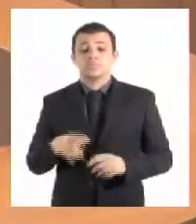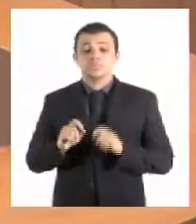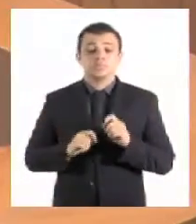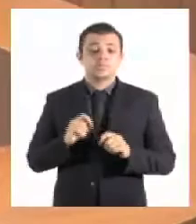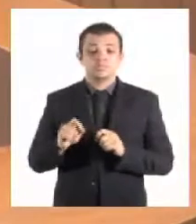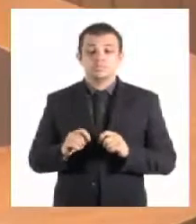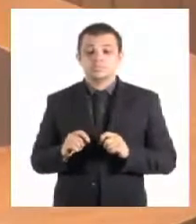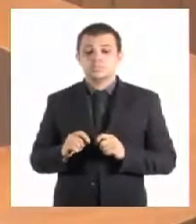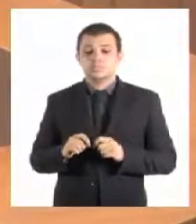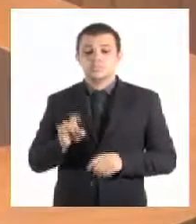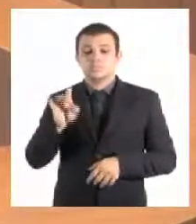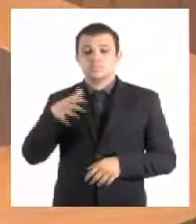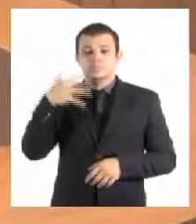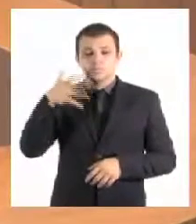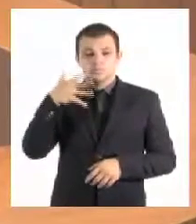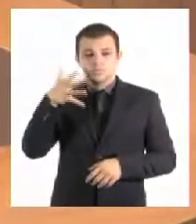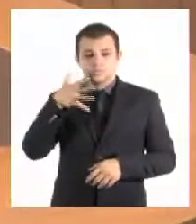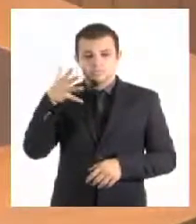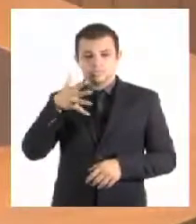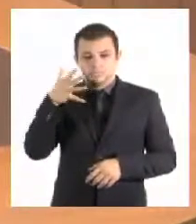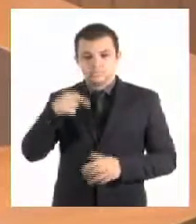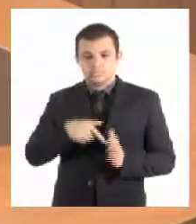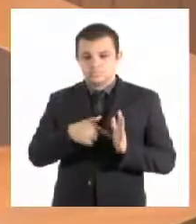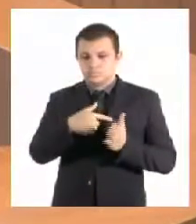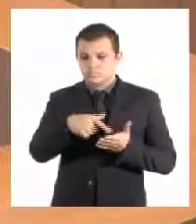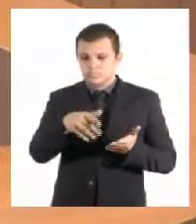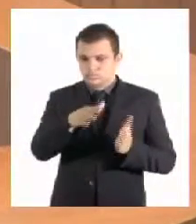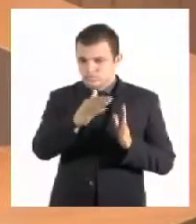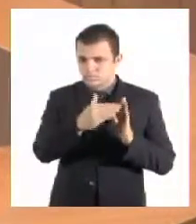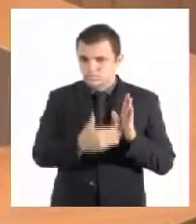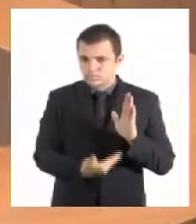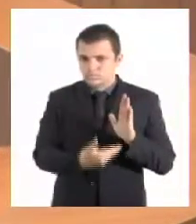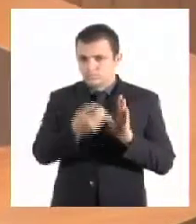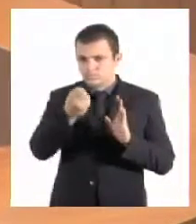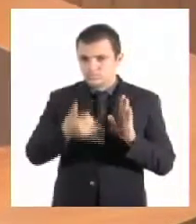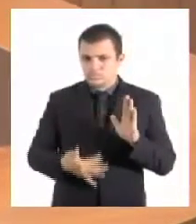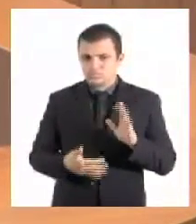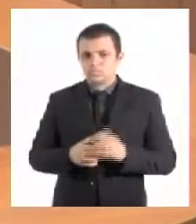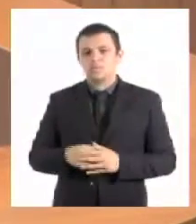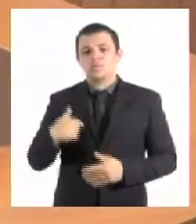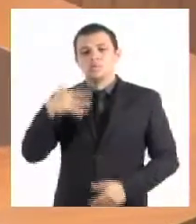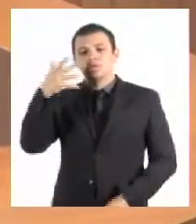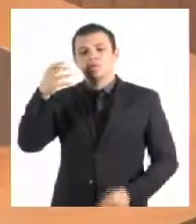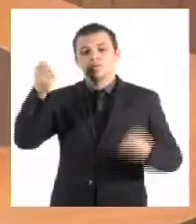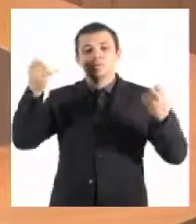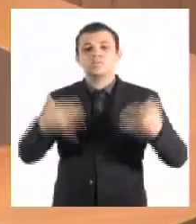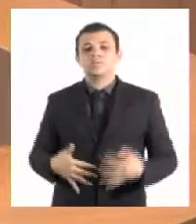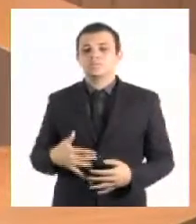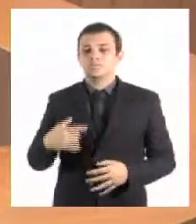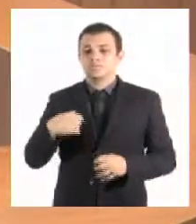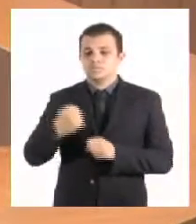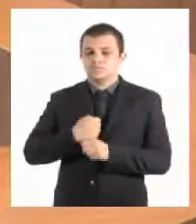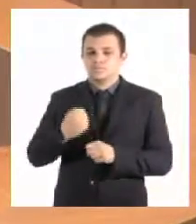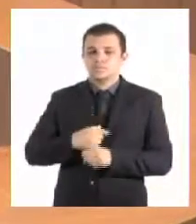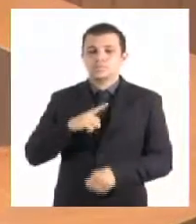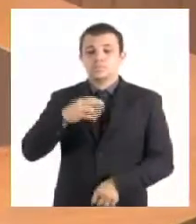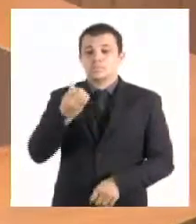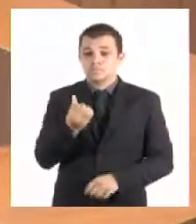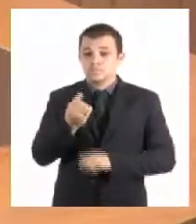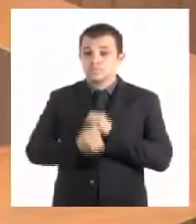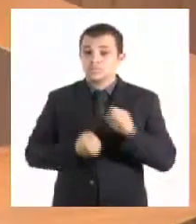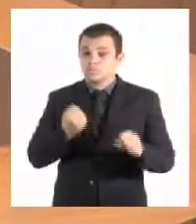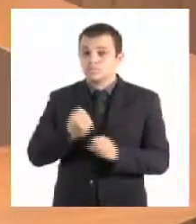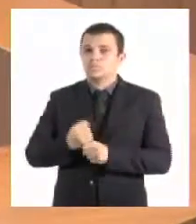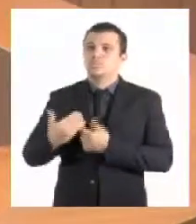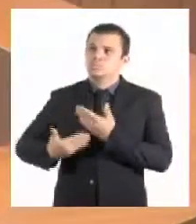do que está aqui no meu discurso. Falei que as obras estão há 6 anos em execução e não são entregues. Falei